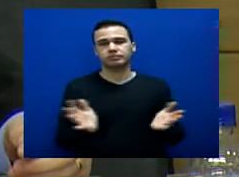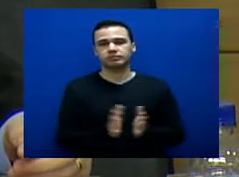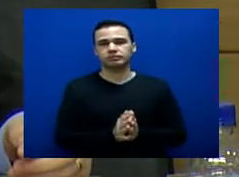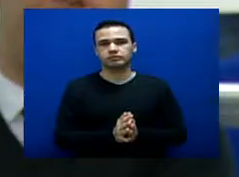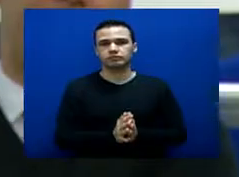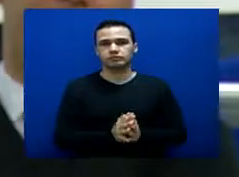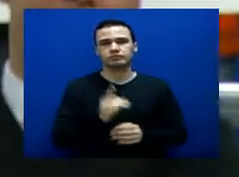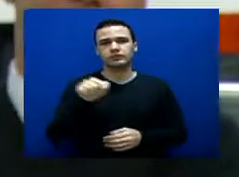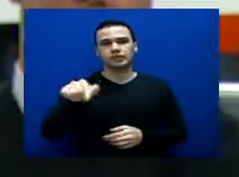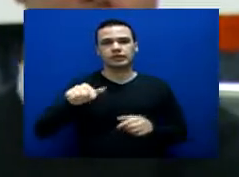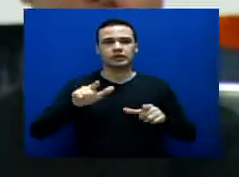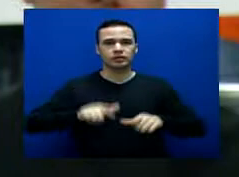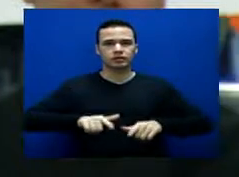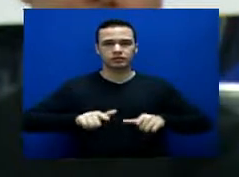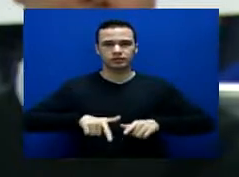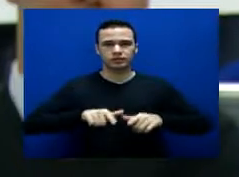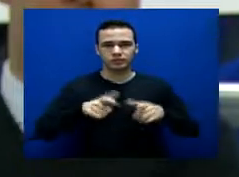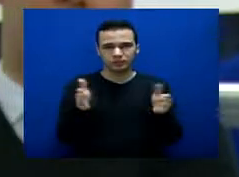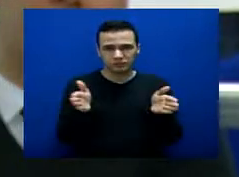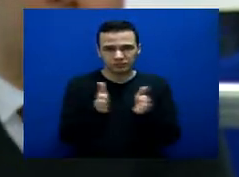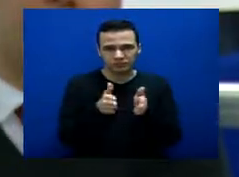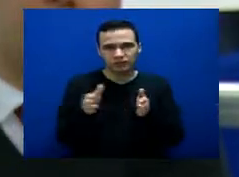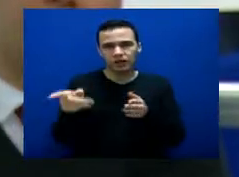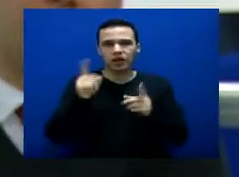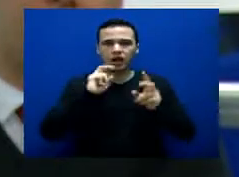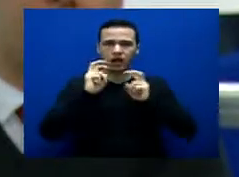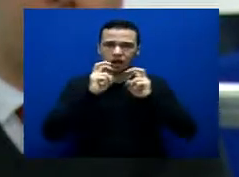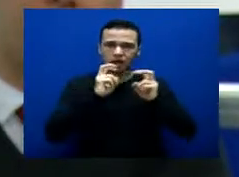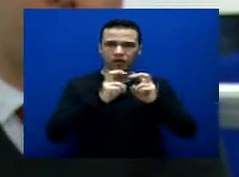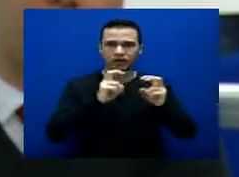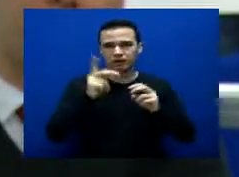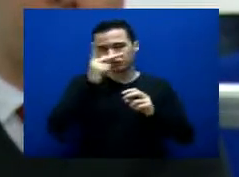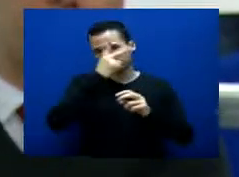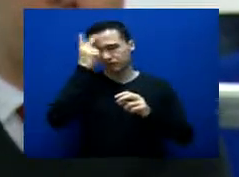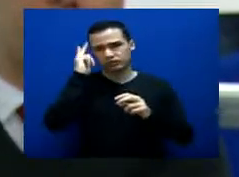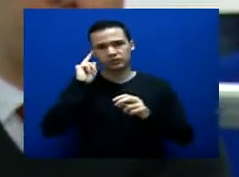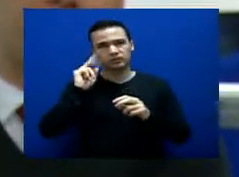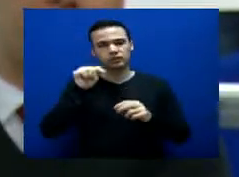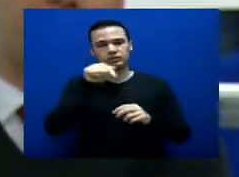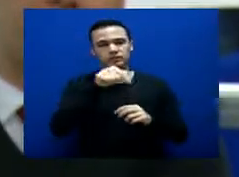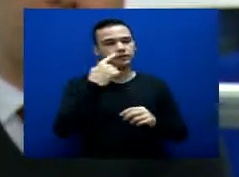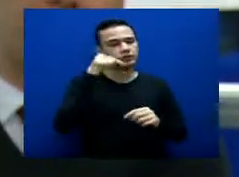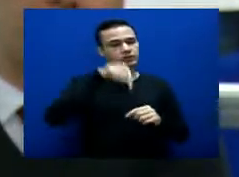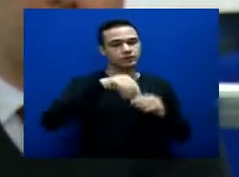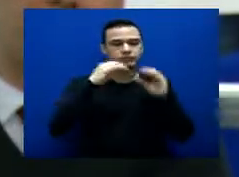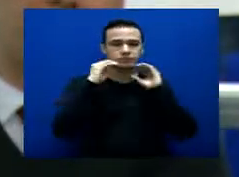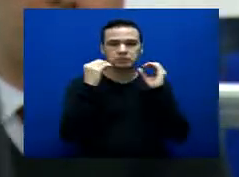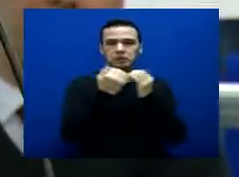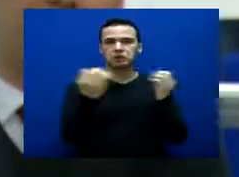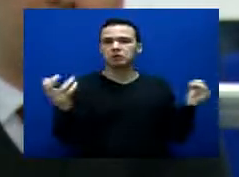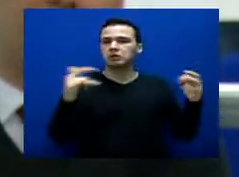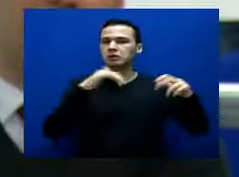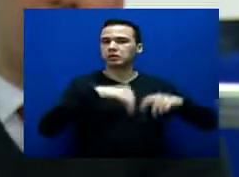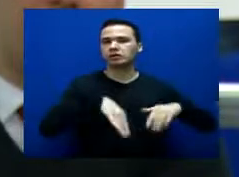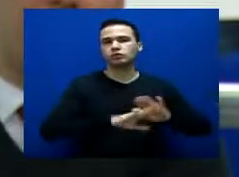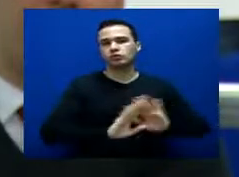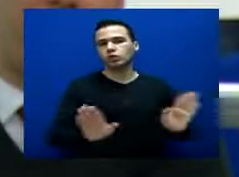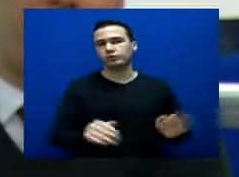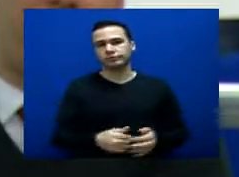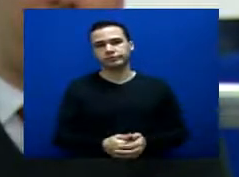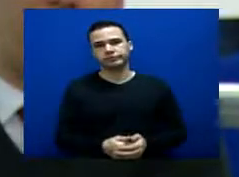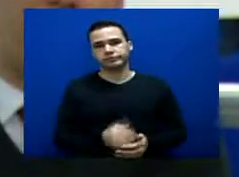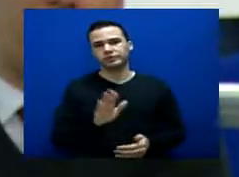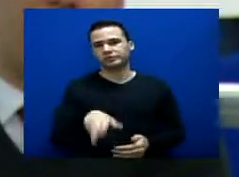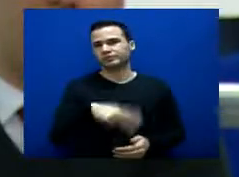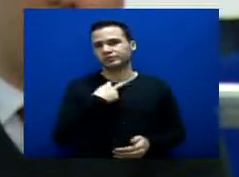Os espaços são tão reduzidos, né, de manifestação que as pessoas encontram nessa casa essa possibilidade.